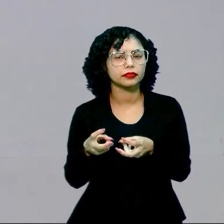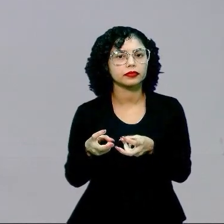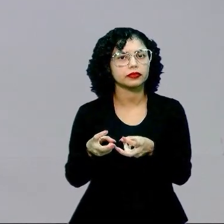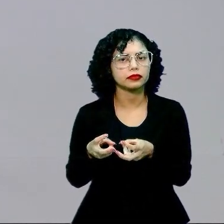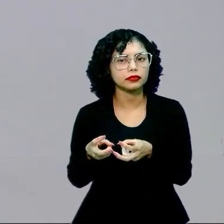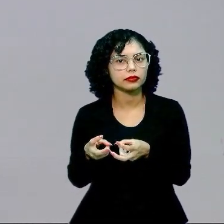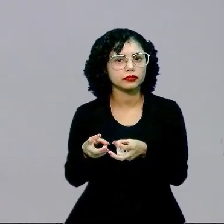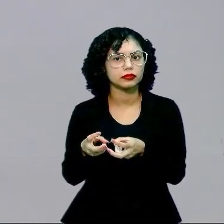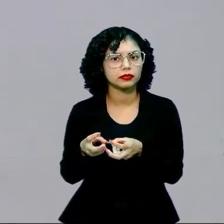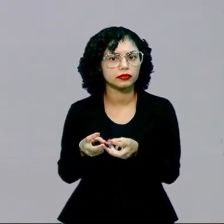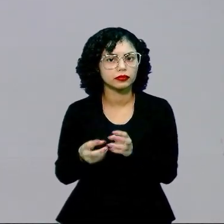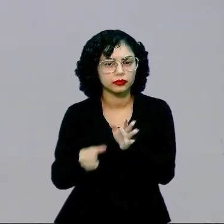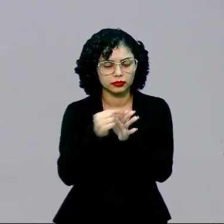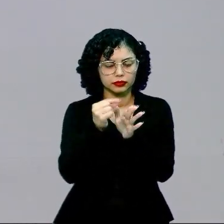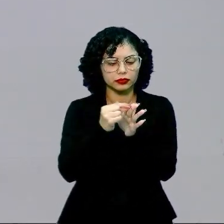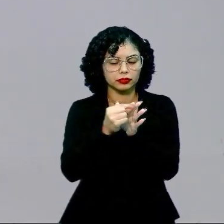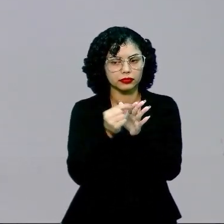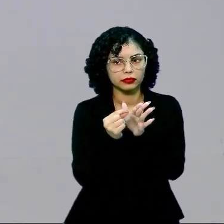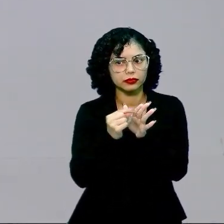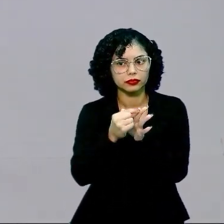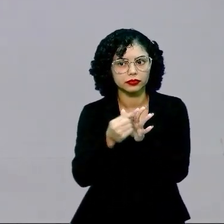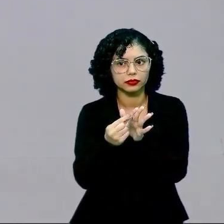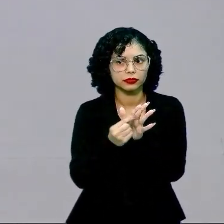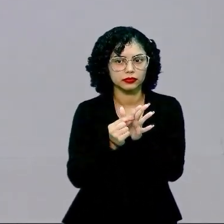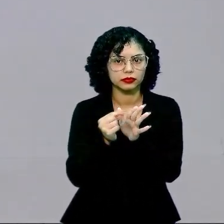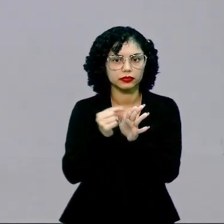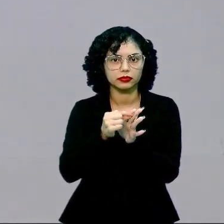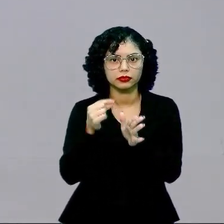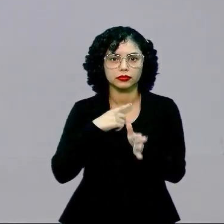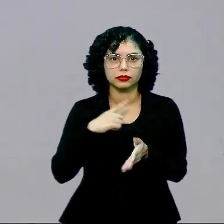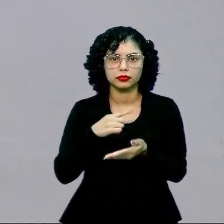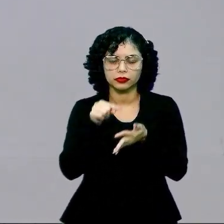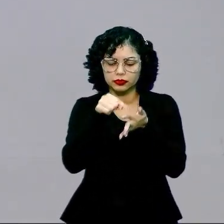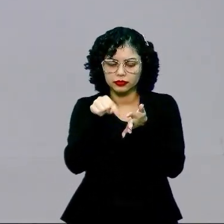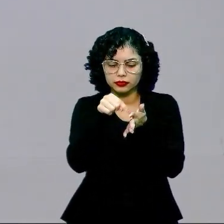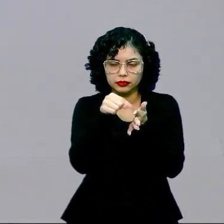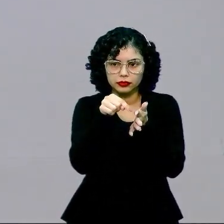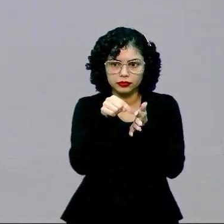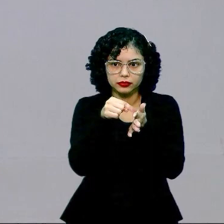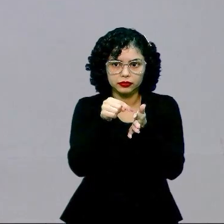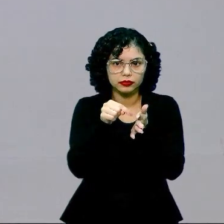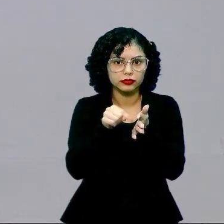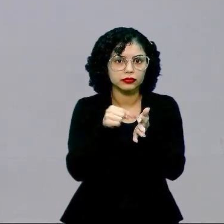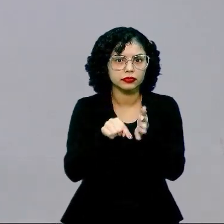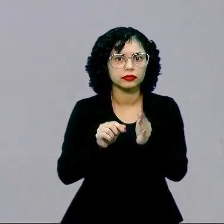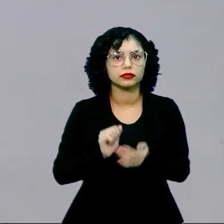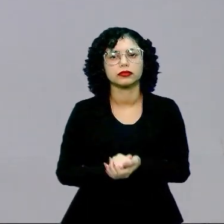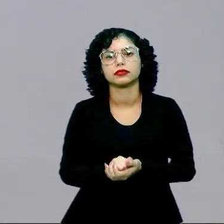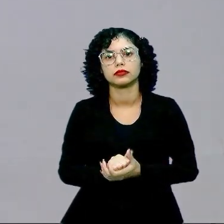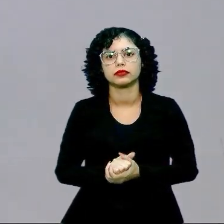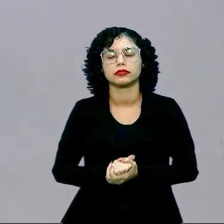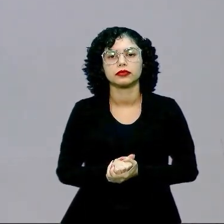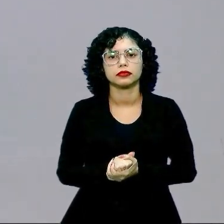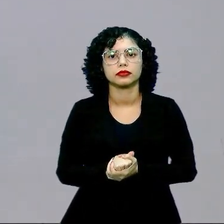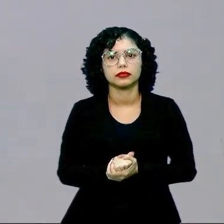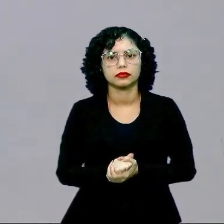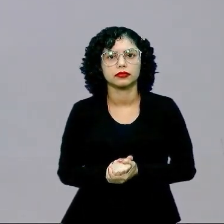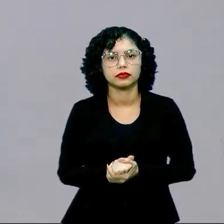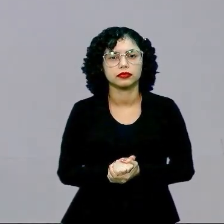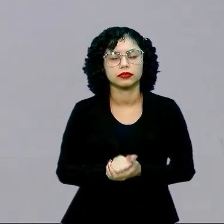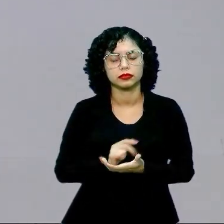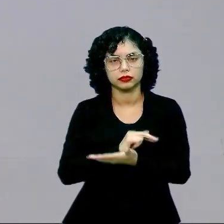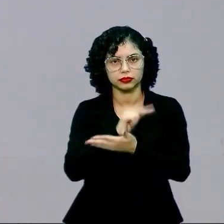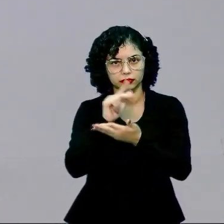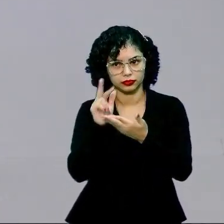pertinho, elas são cheias de microfilamentos. Então, são bem partidas, é como se fosse vários jogos da velha,